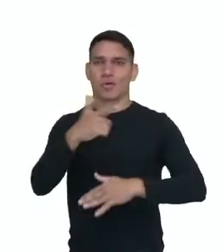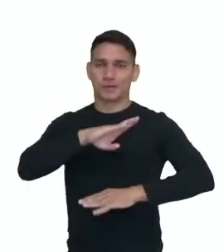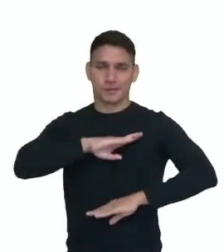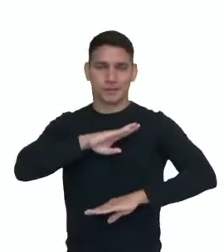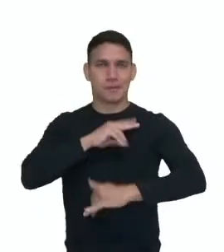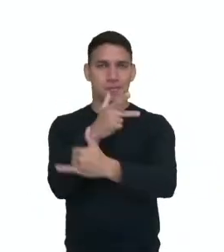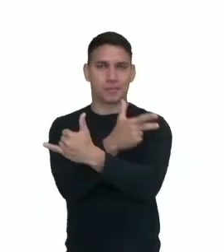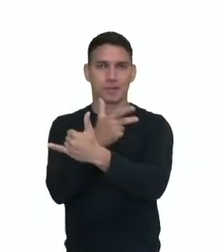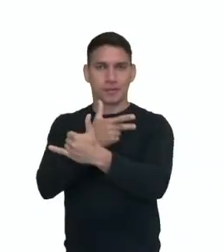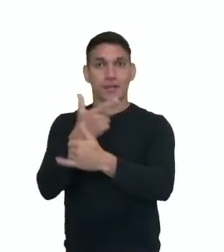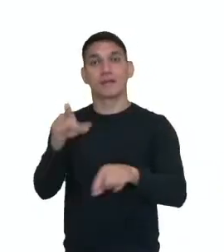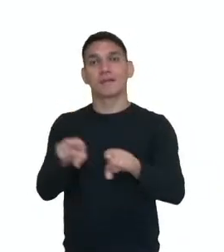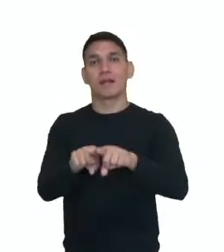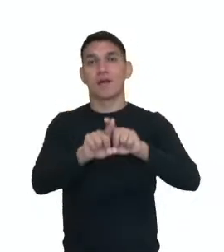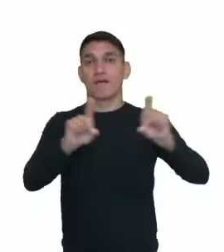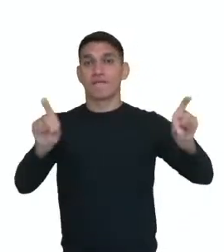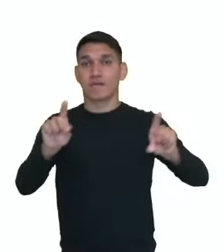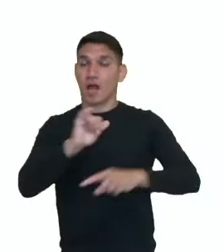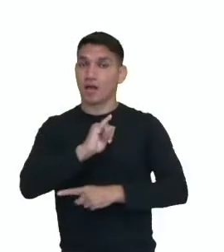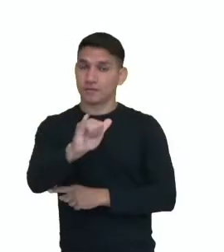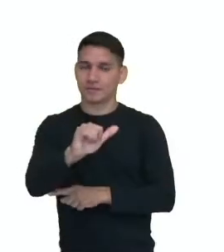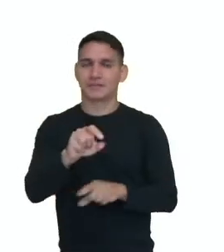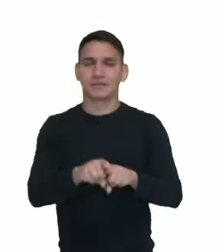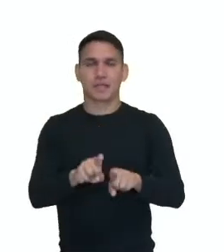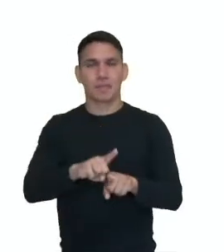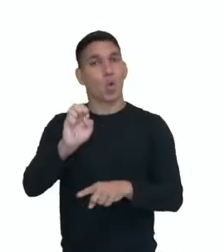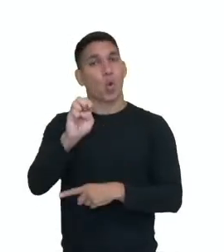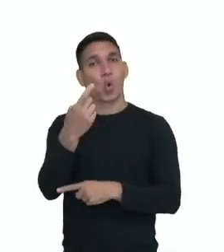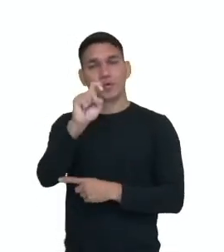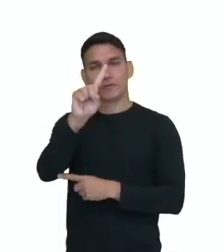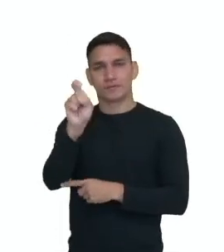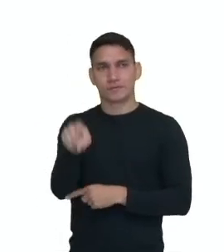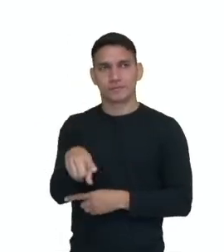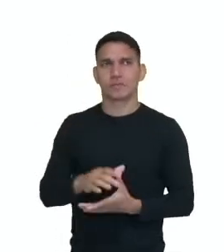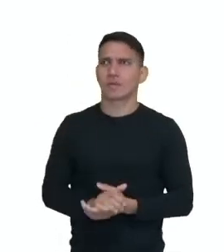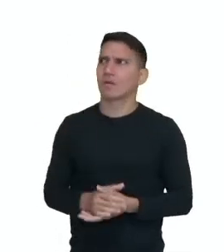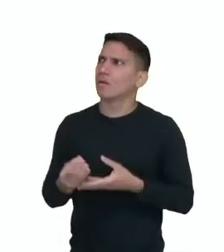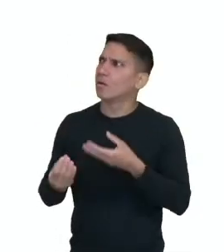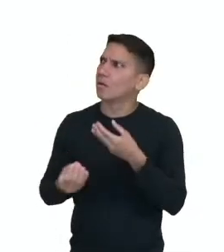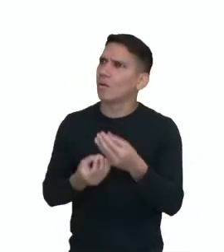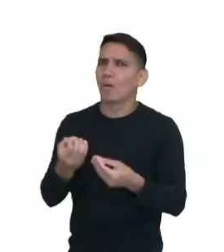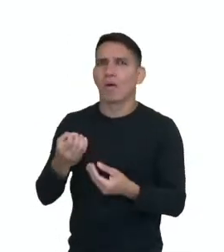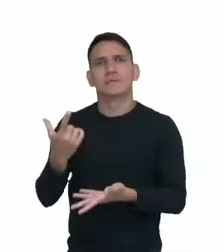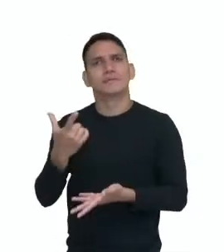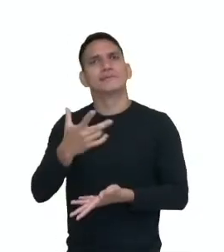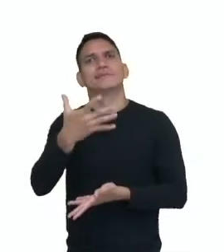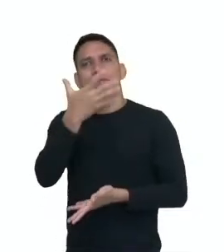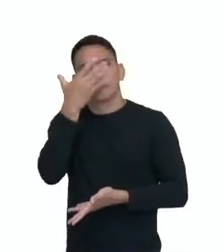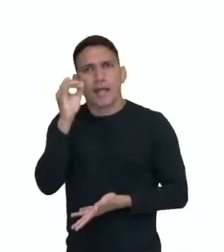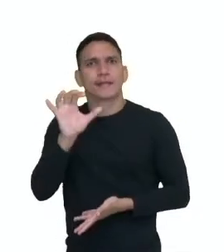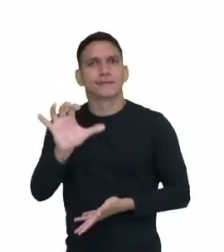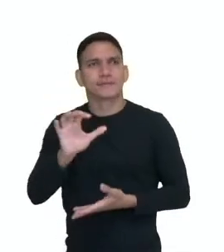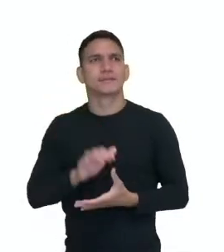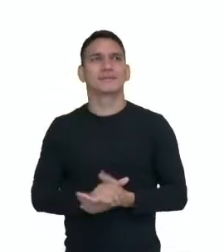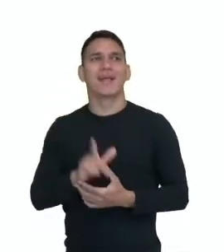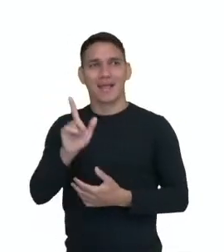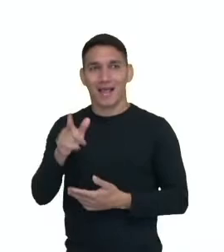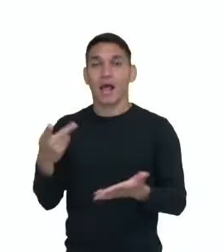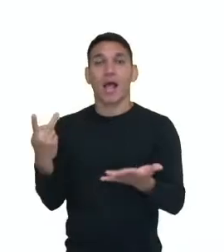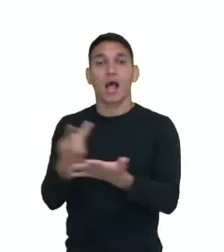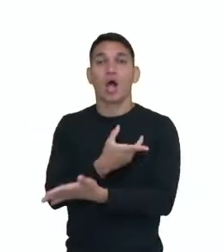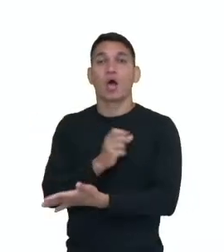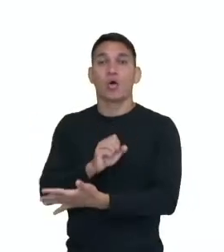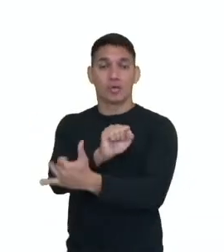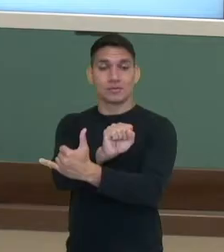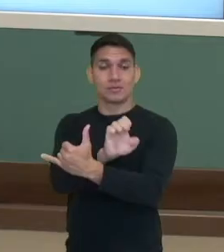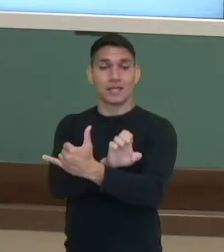frases exclamativas ou interrogativas. Como se esqueceram? Então, uma frase exclamativa ocorre a próclise, o se está antes